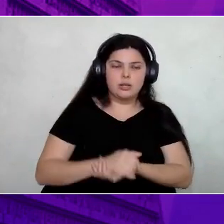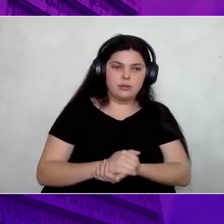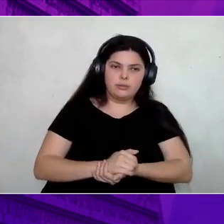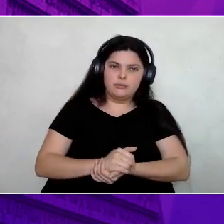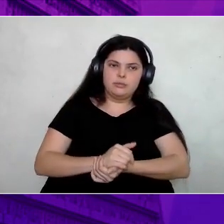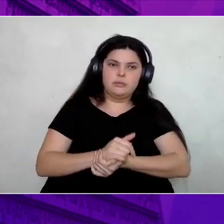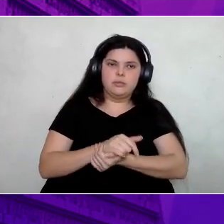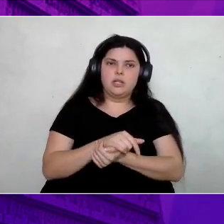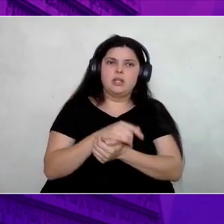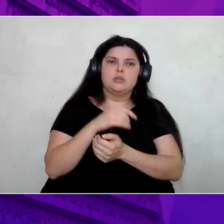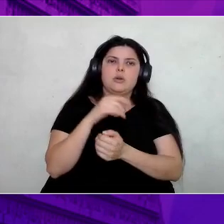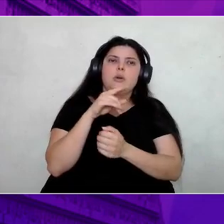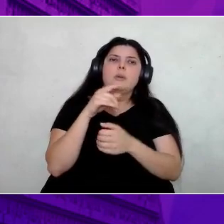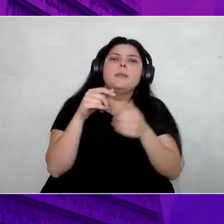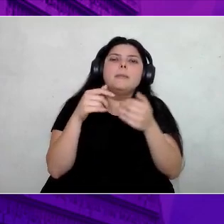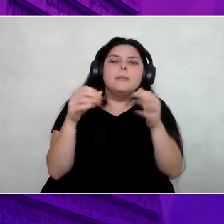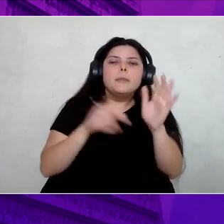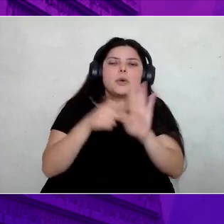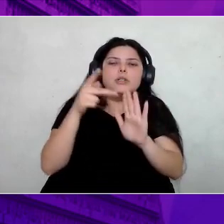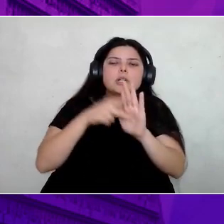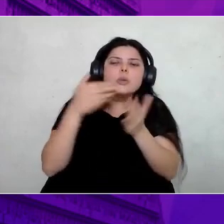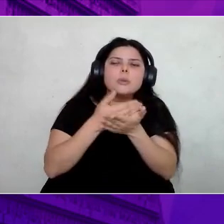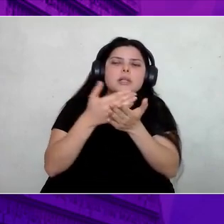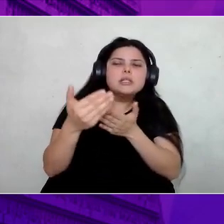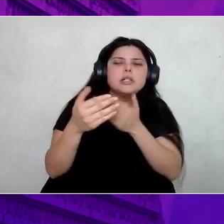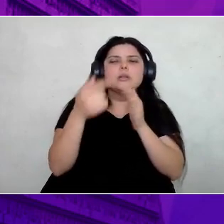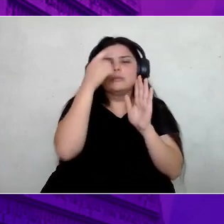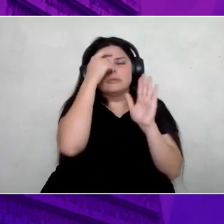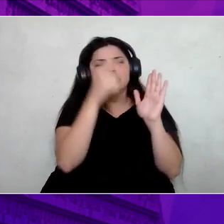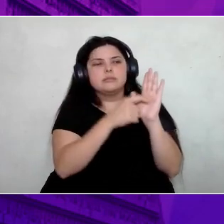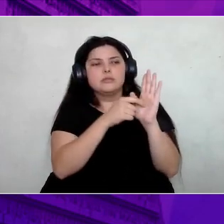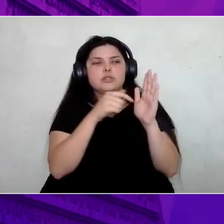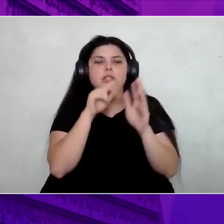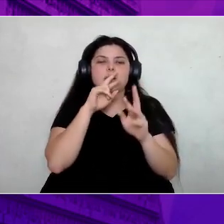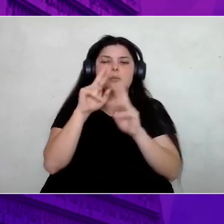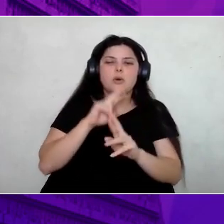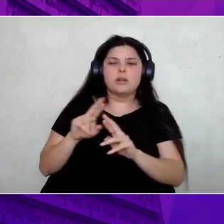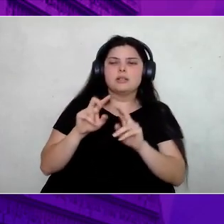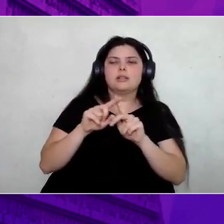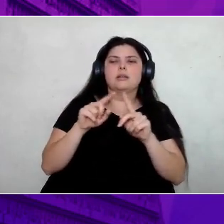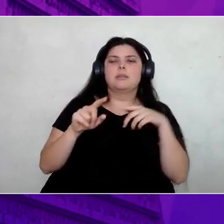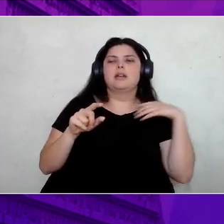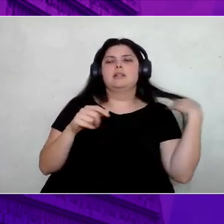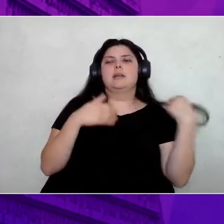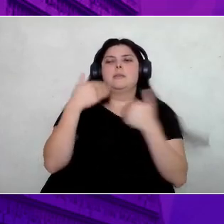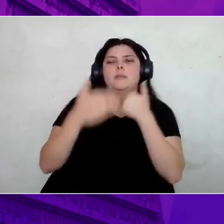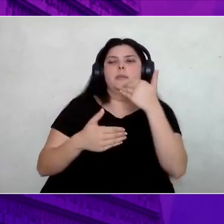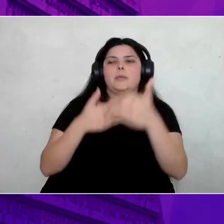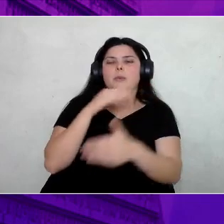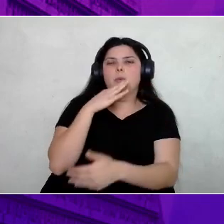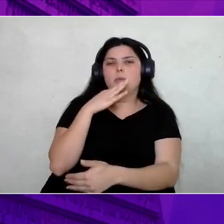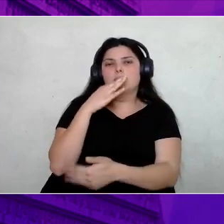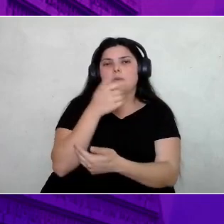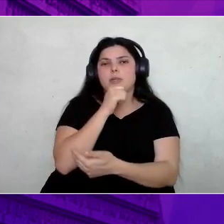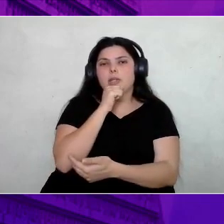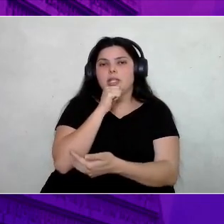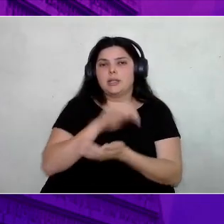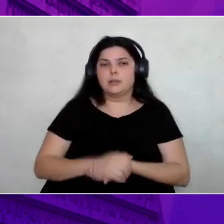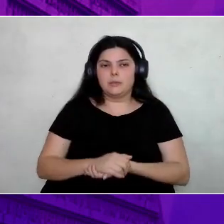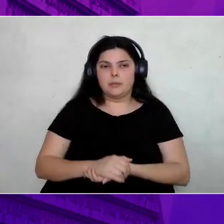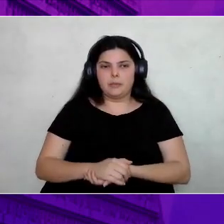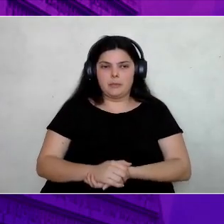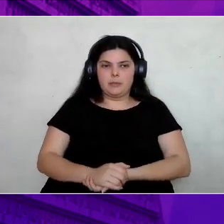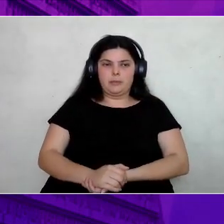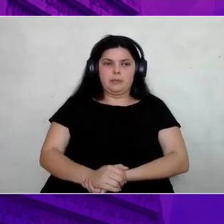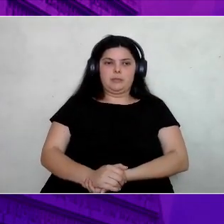projetos, eram empresas que estavam trabalhando com inteligência artificial generativa e estavam nesse processo de conhecimento também. Sem Parar